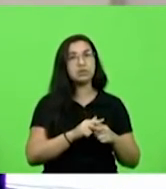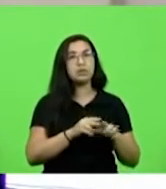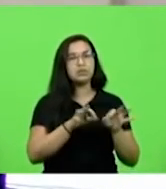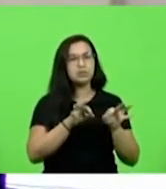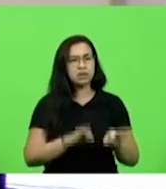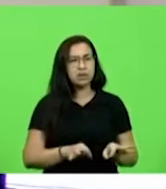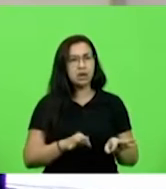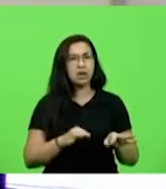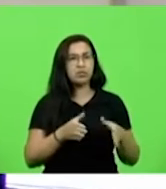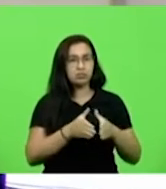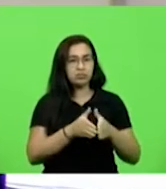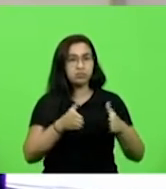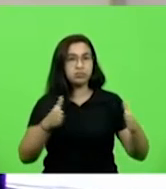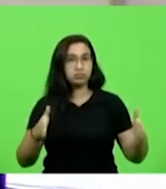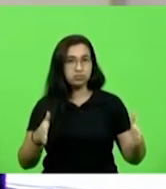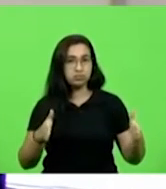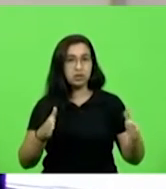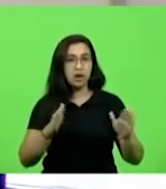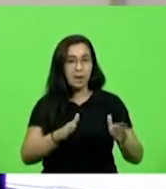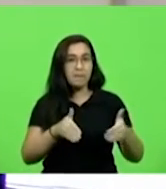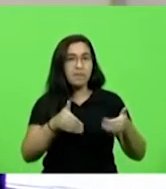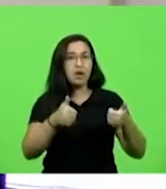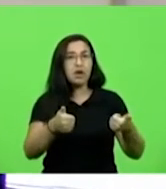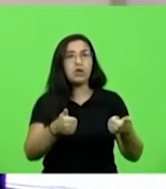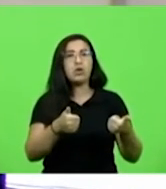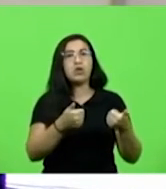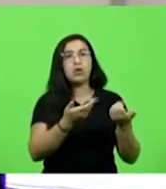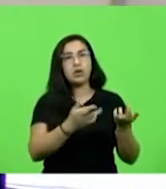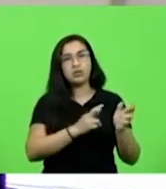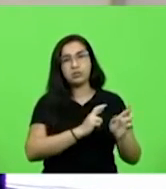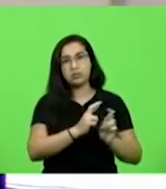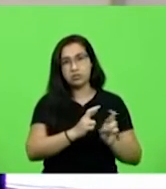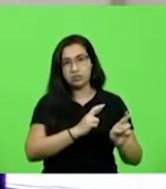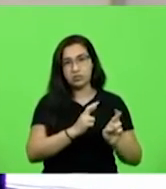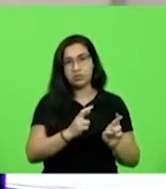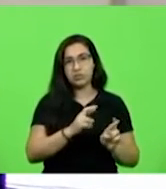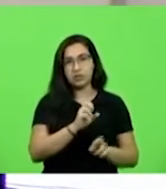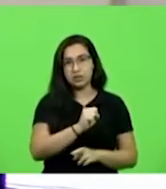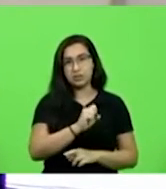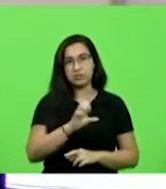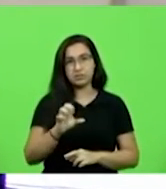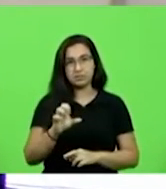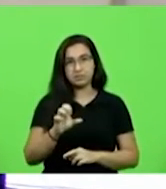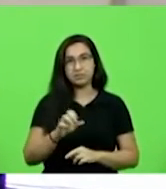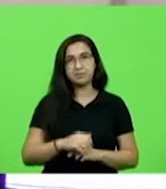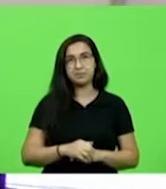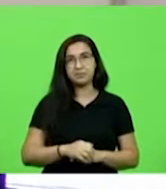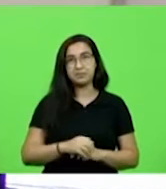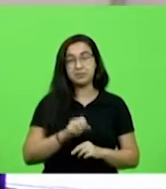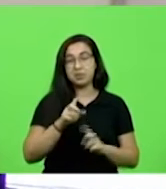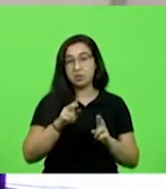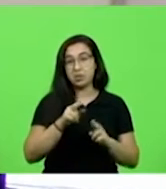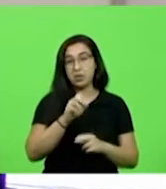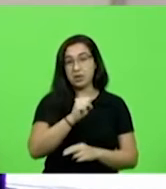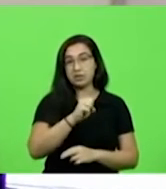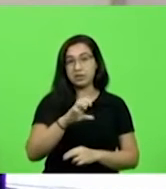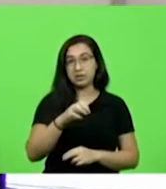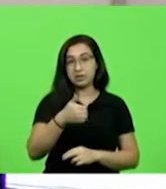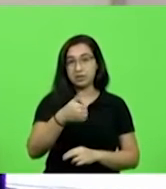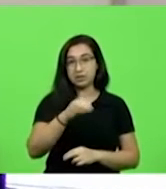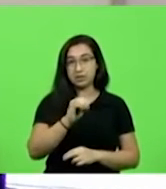fazer ampliações e melhorias nas SCs, como no caso da SC-108, onde